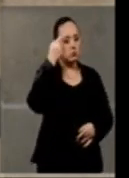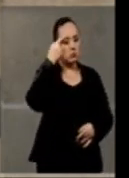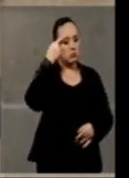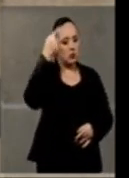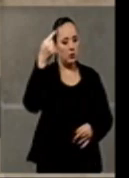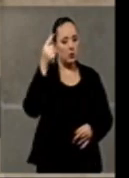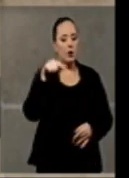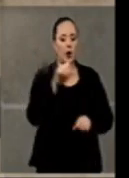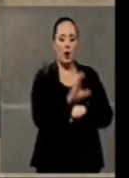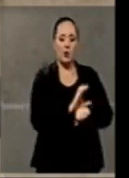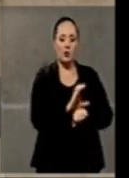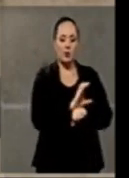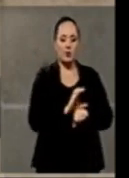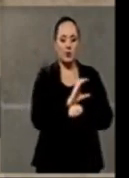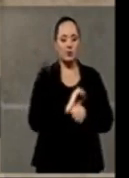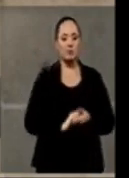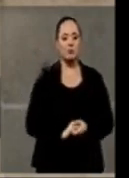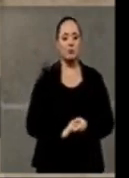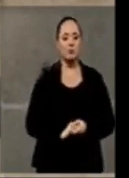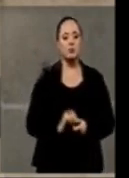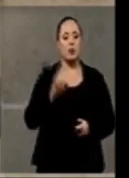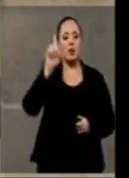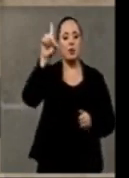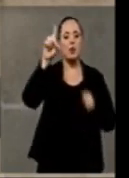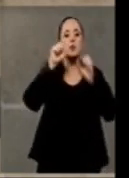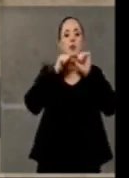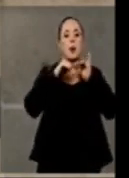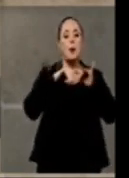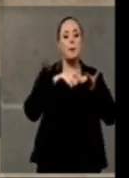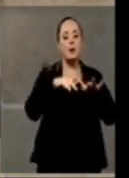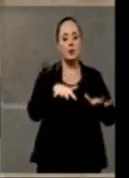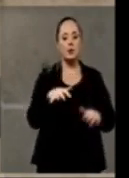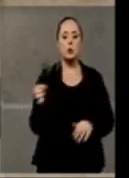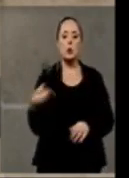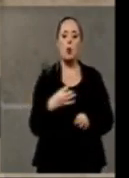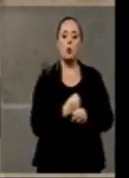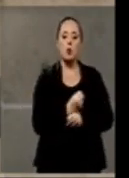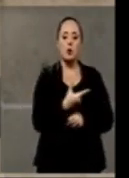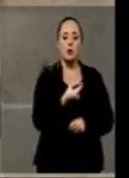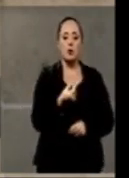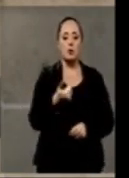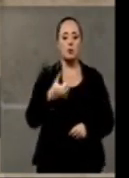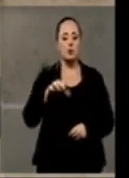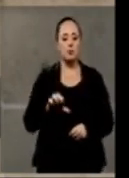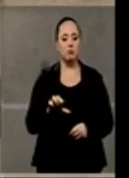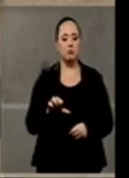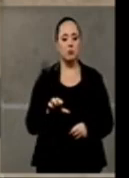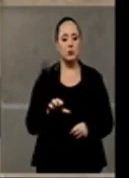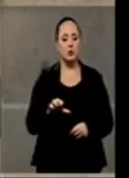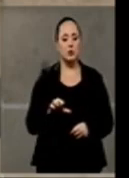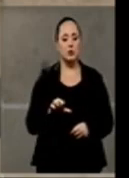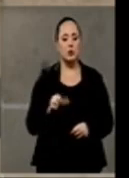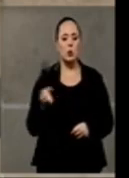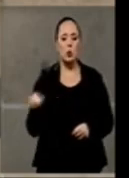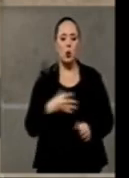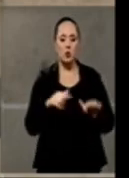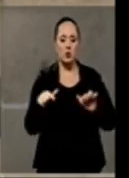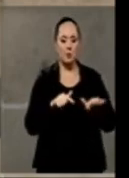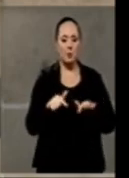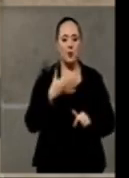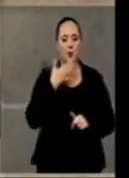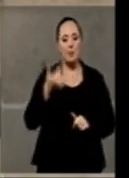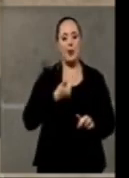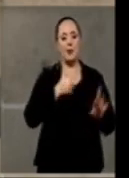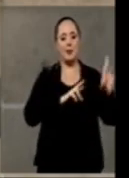à constituição que deus nos ilumine neste novo ano e que se abra para todos nós melhores